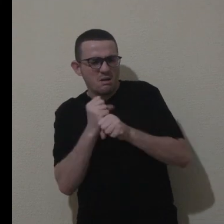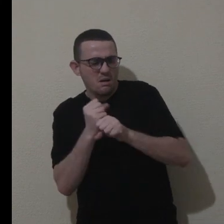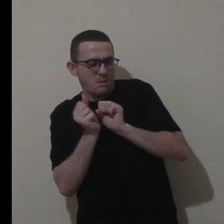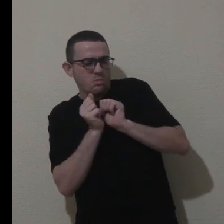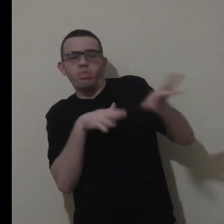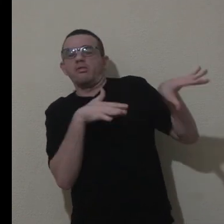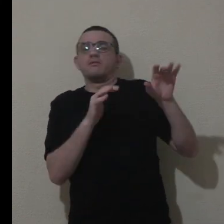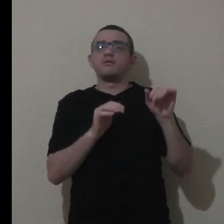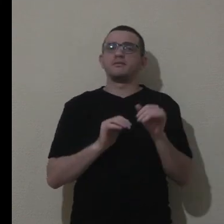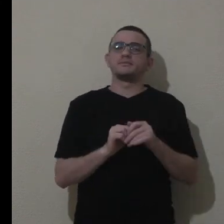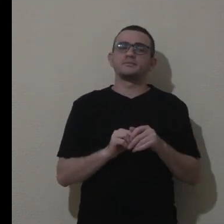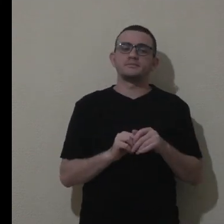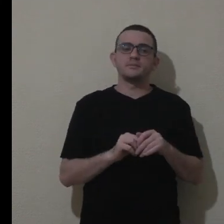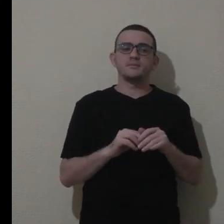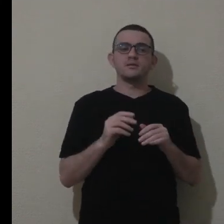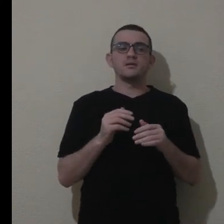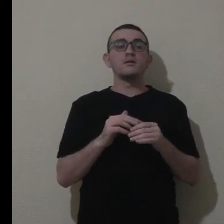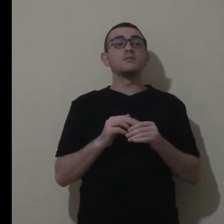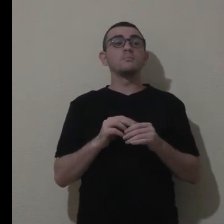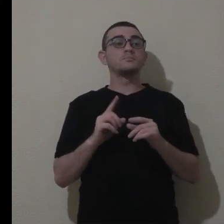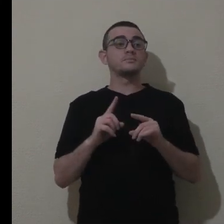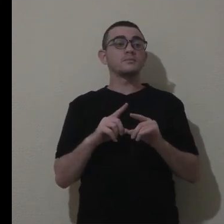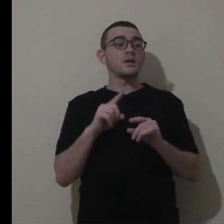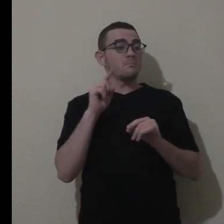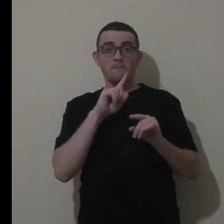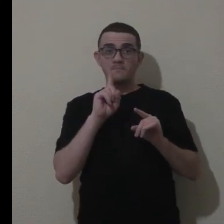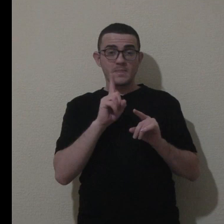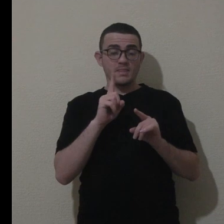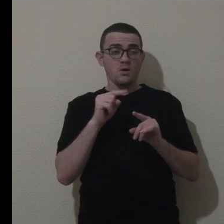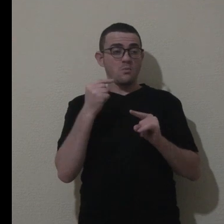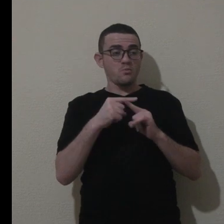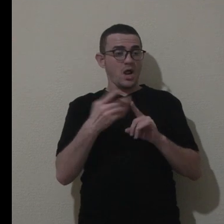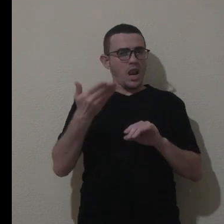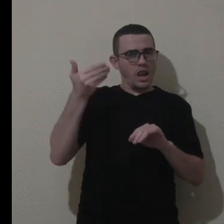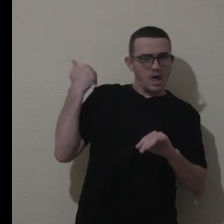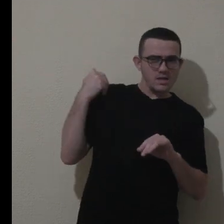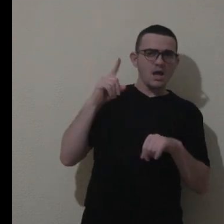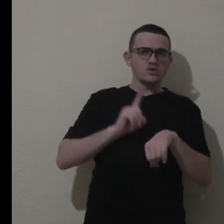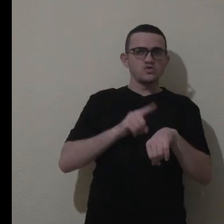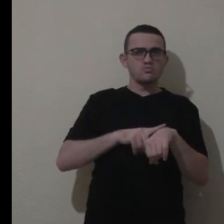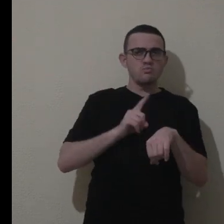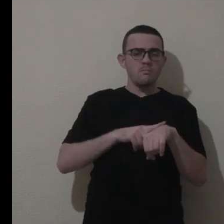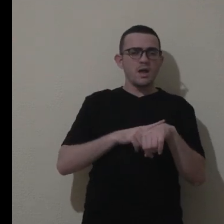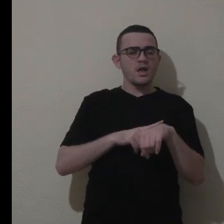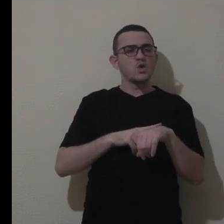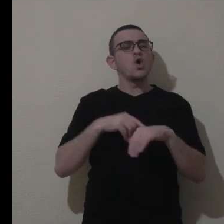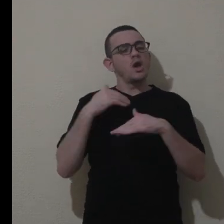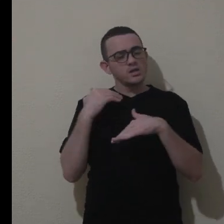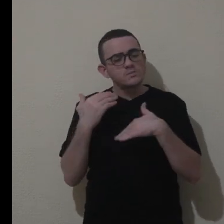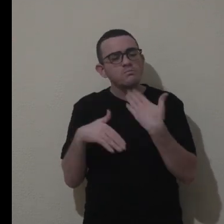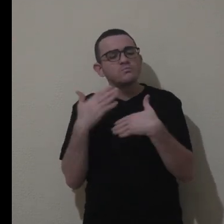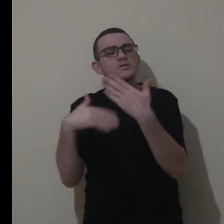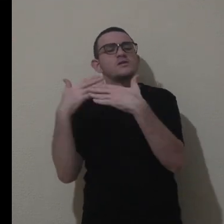ou de coisa e tal, ou de princípio de física. Eles serviram naquele momento para realmente desenvolver